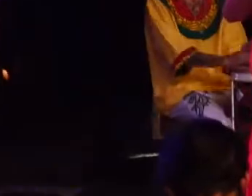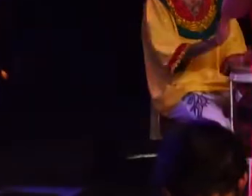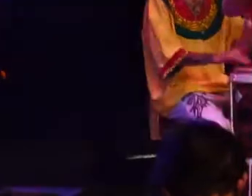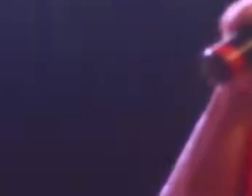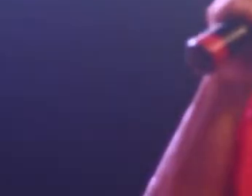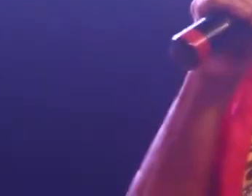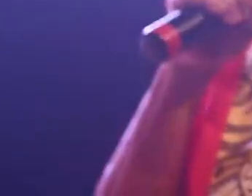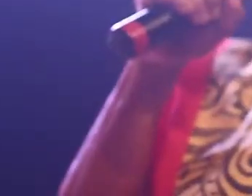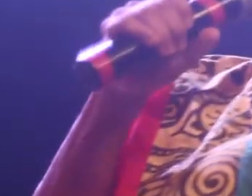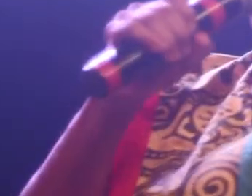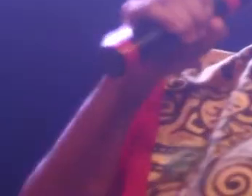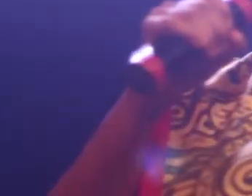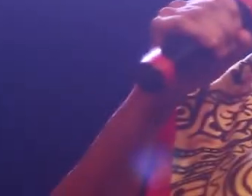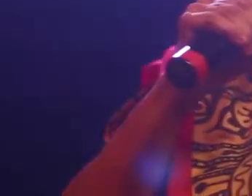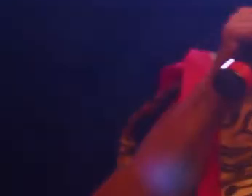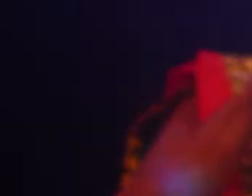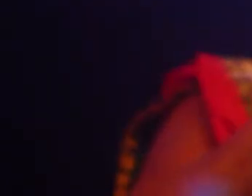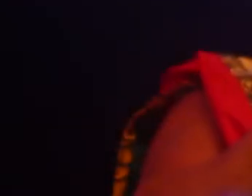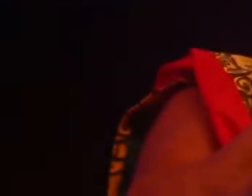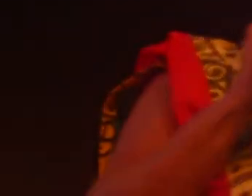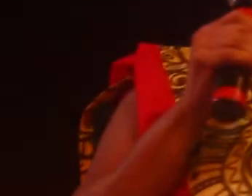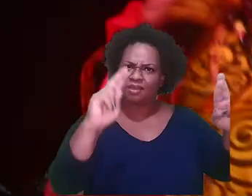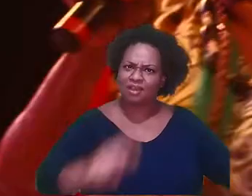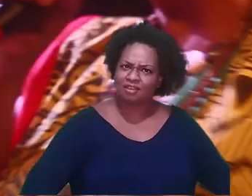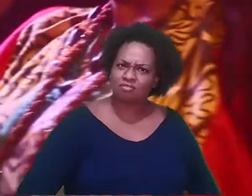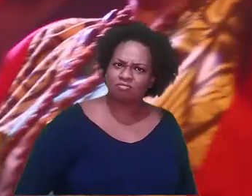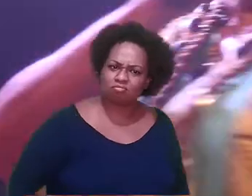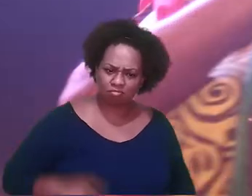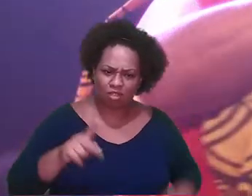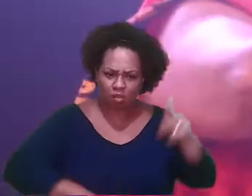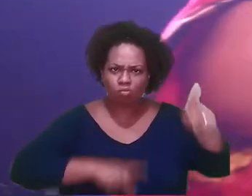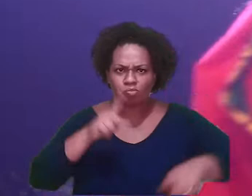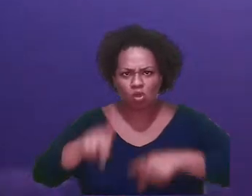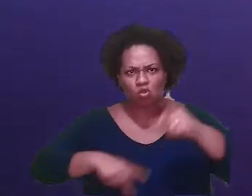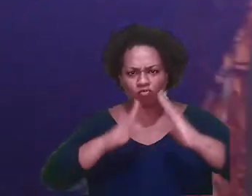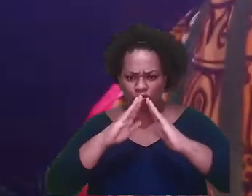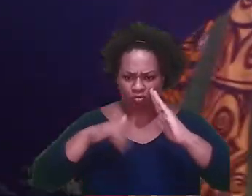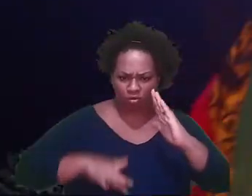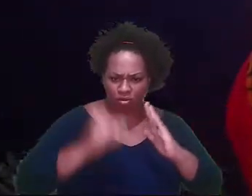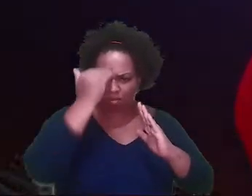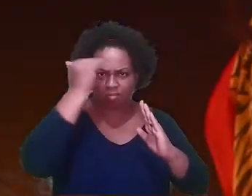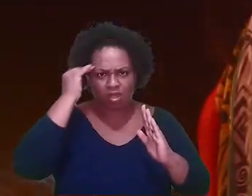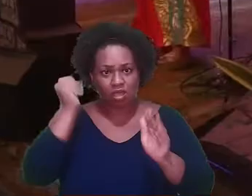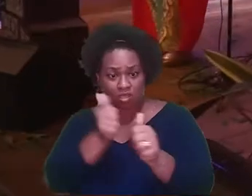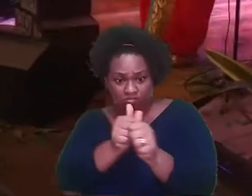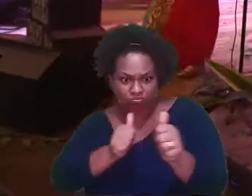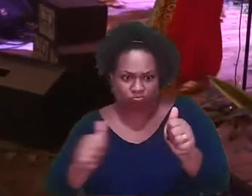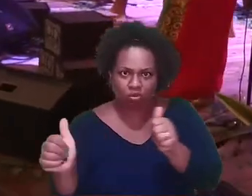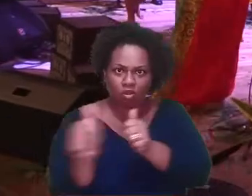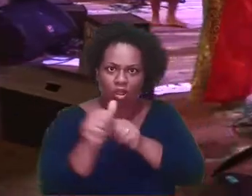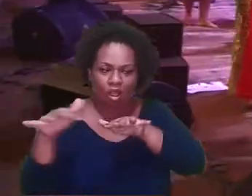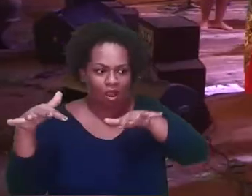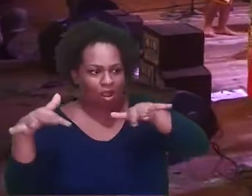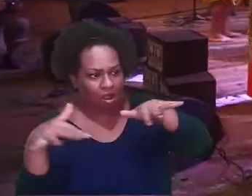do pau comer. Aparecer na televisão. Tá na hora do pau comer. Pra derrubar concessão. Tá na